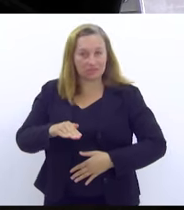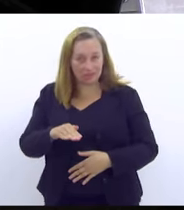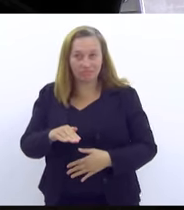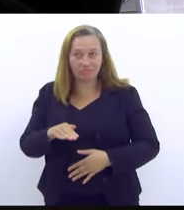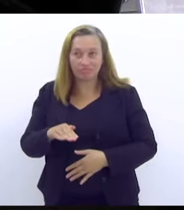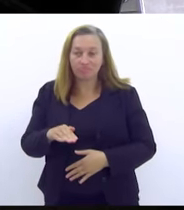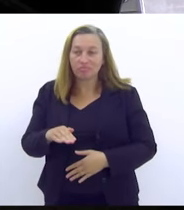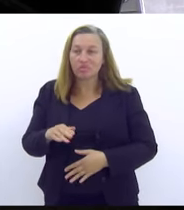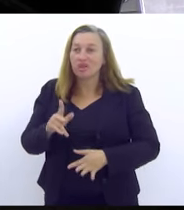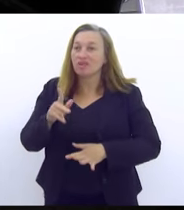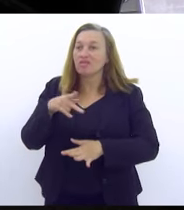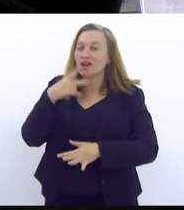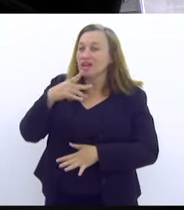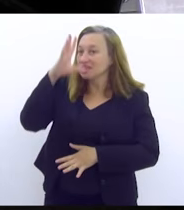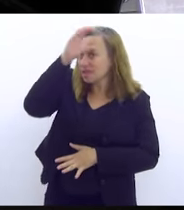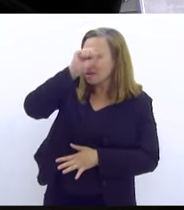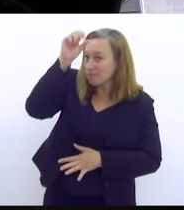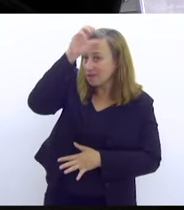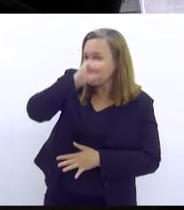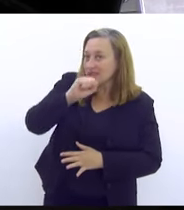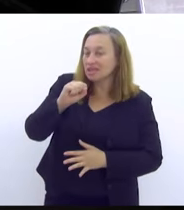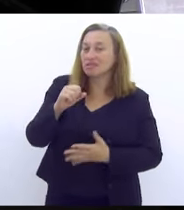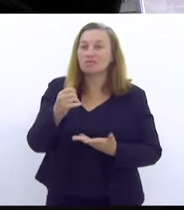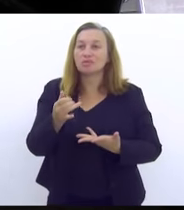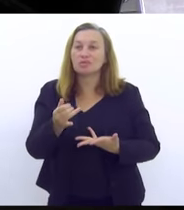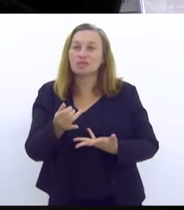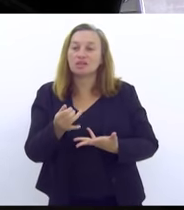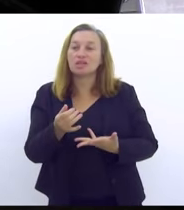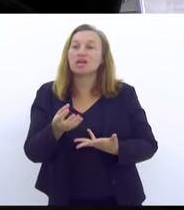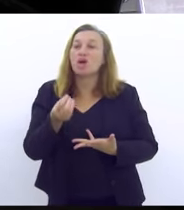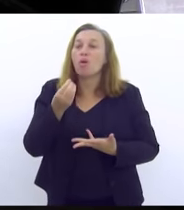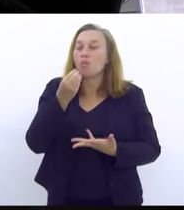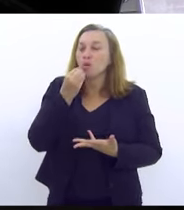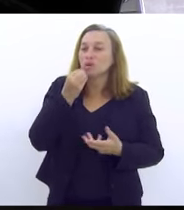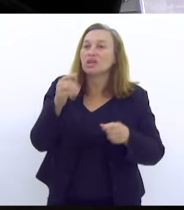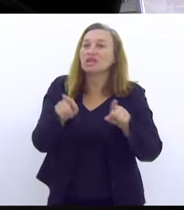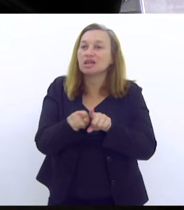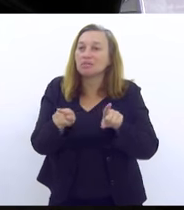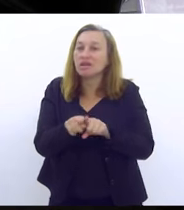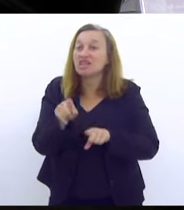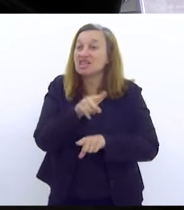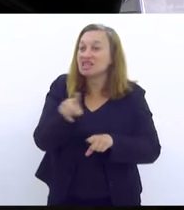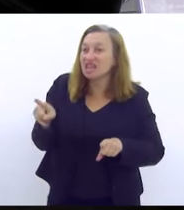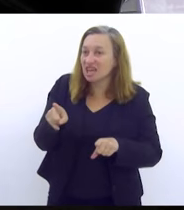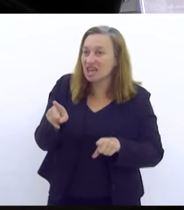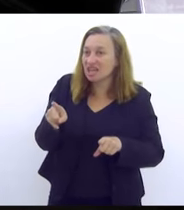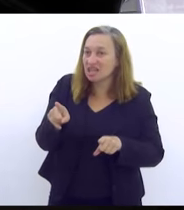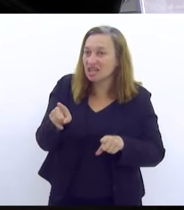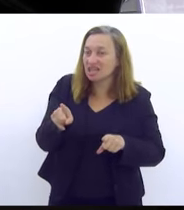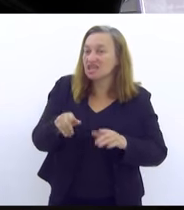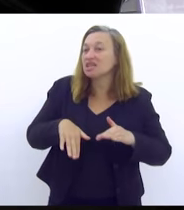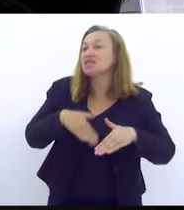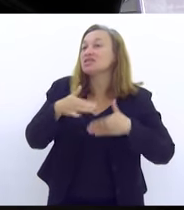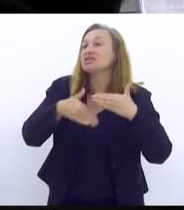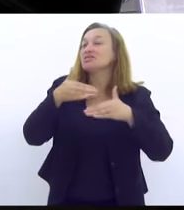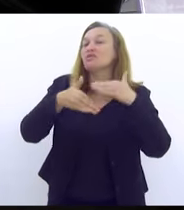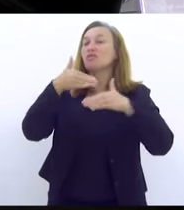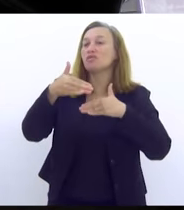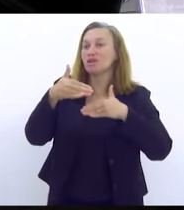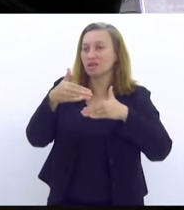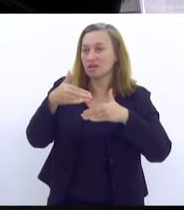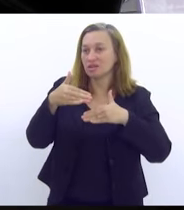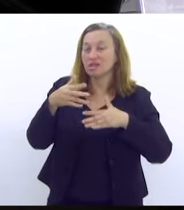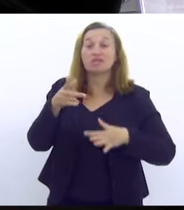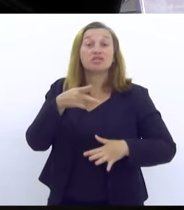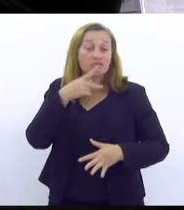assim, dizendo o que aprendeu, dando exemplo, e é uma oportunidade também deles assim, desenvolverem essa habilidade de falar